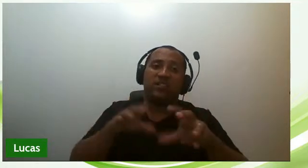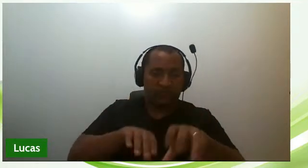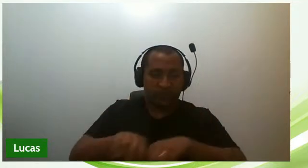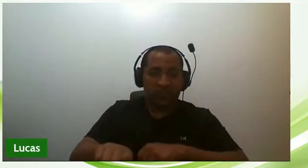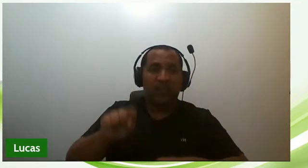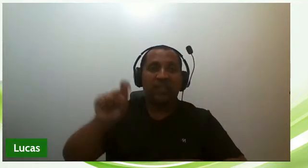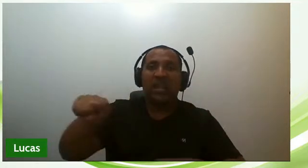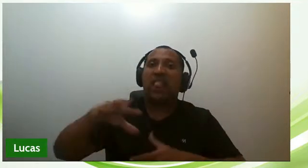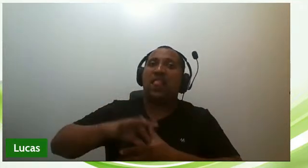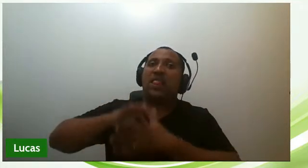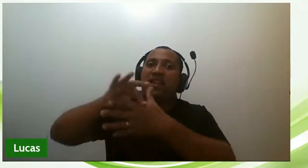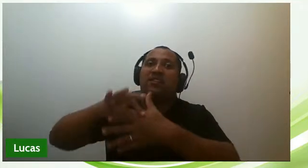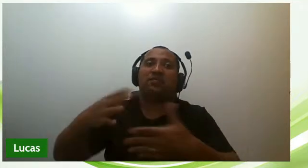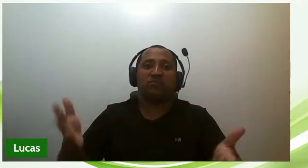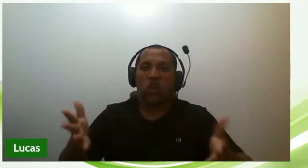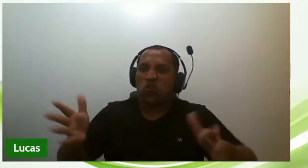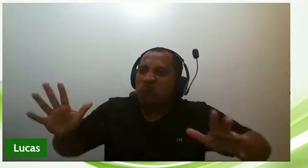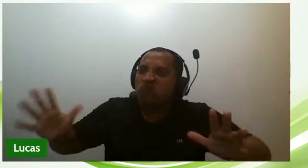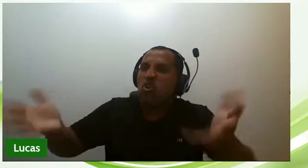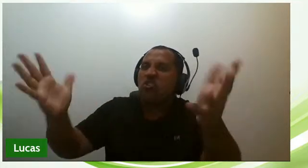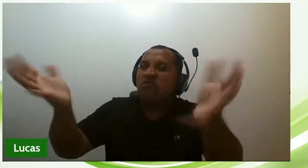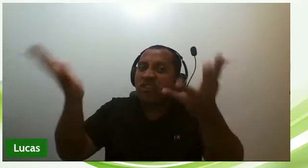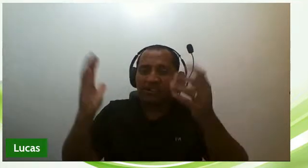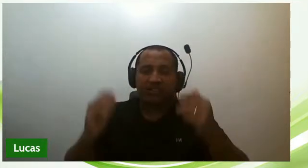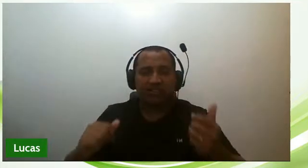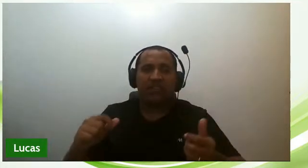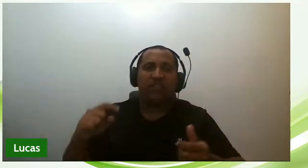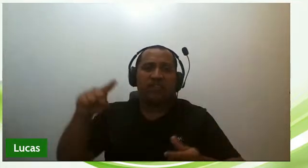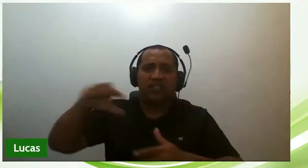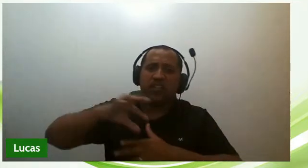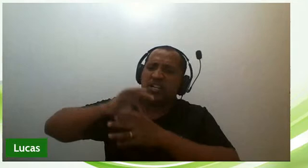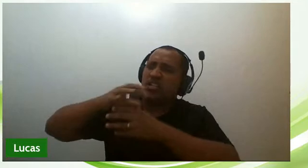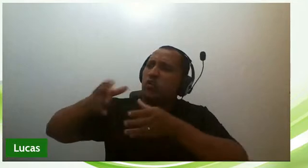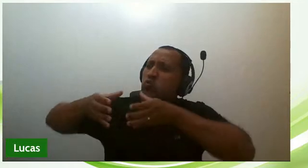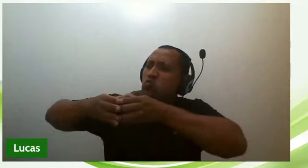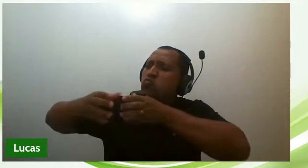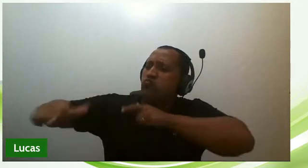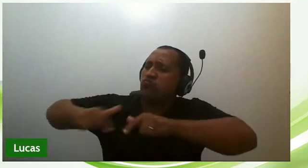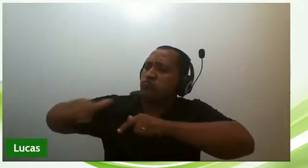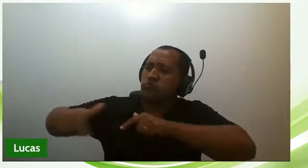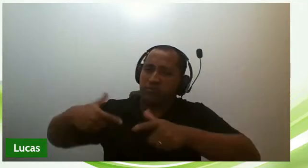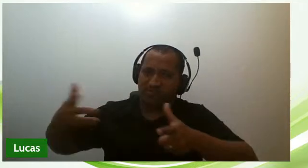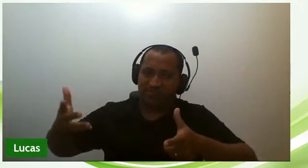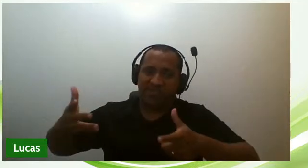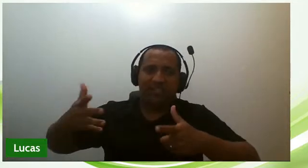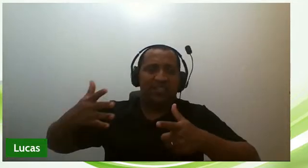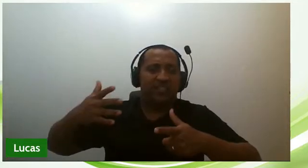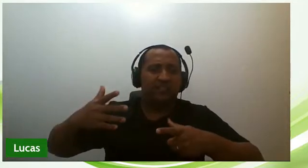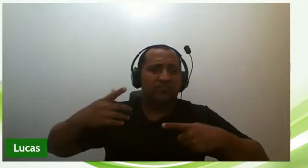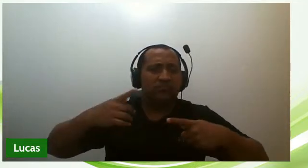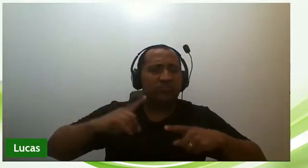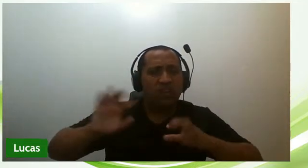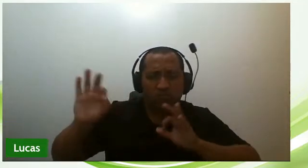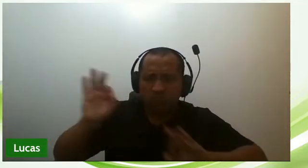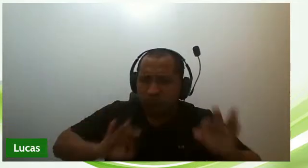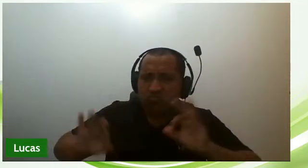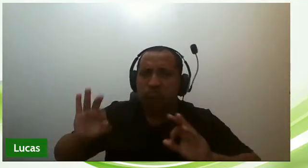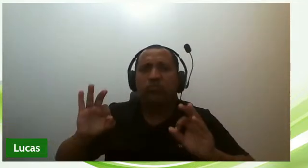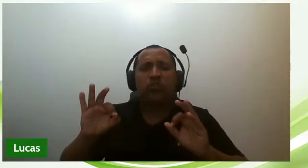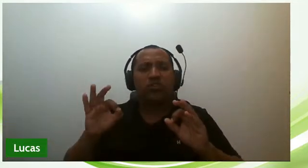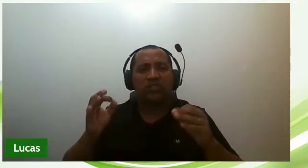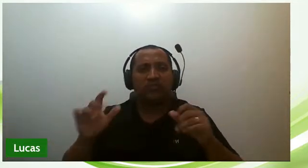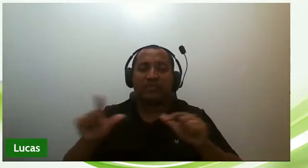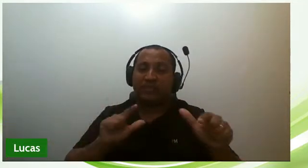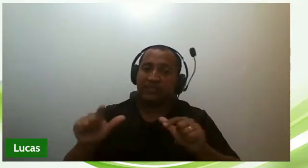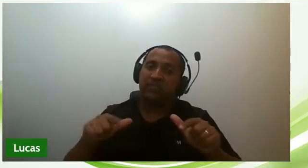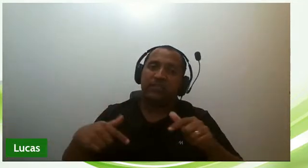líder motivador, que ele lidere uma equipe, que ele consiga desenvolver criticamente um projeto.